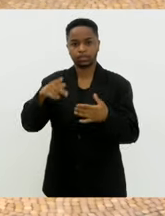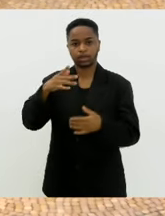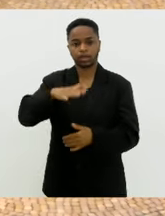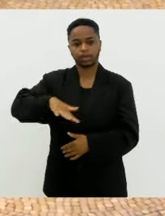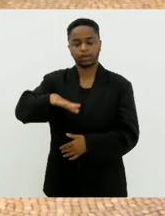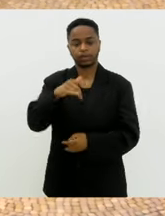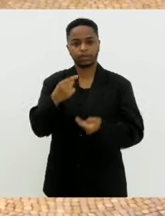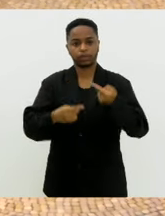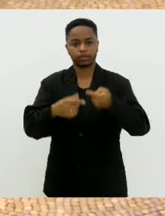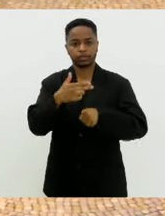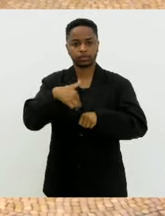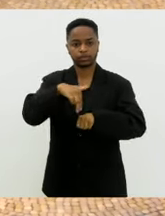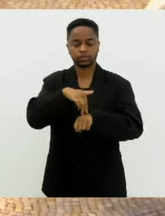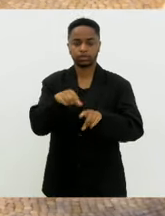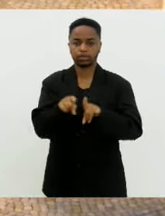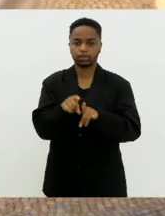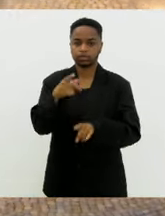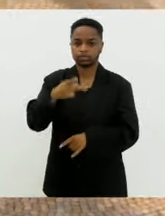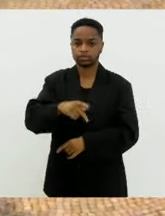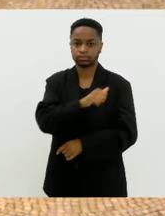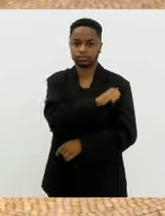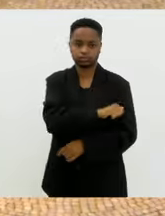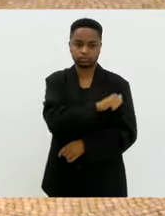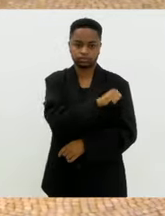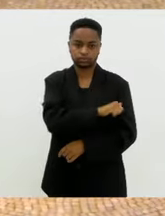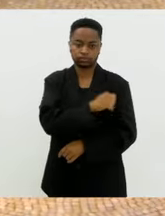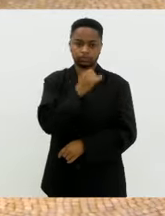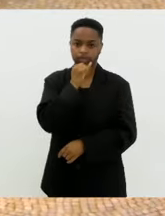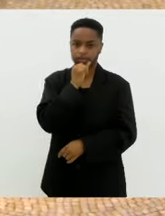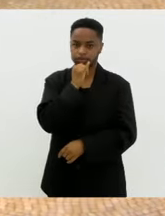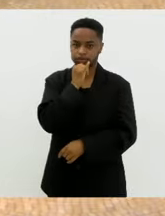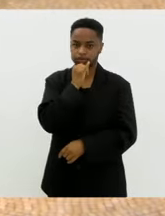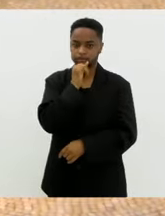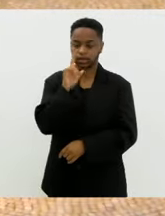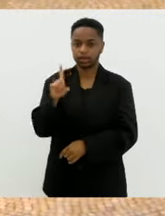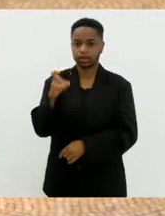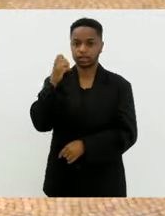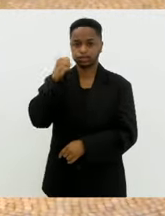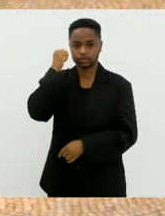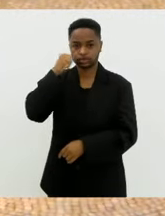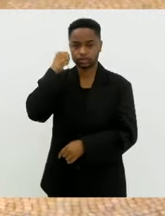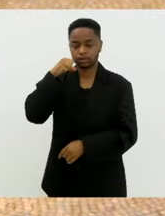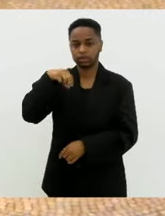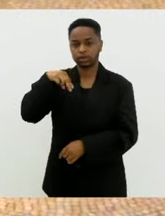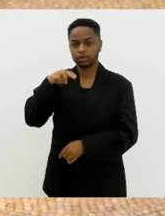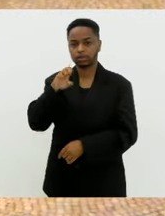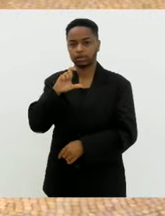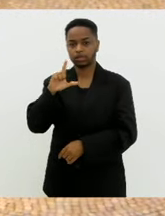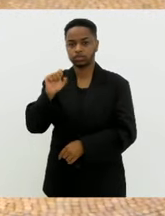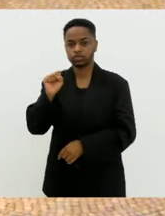do Estado do Rio de Janeiro, como ex-senador Nelson Carneiro,